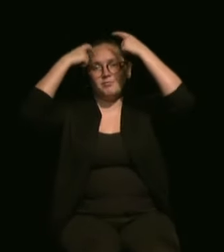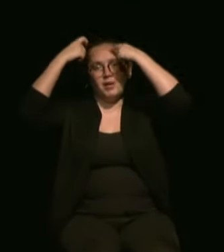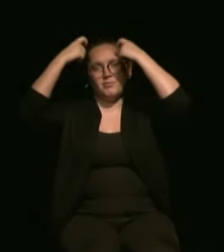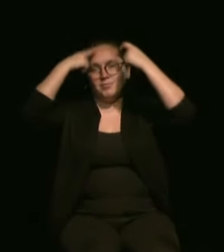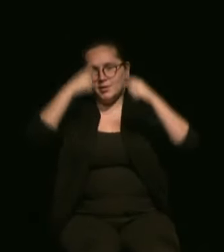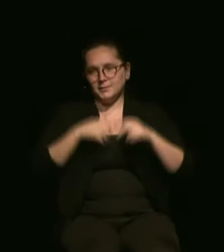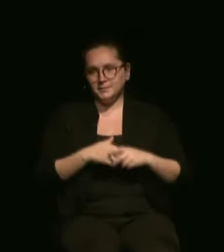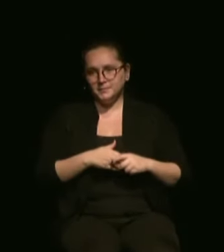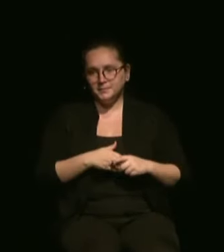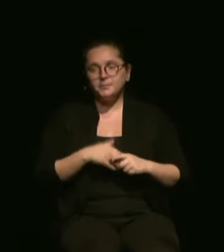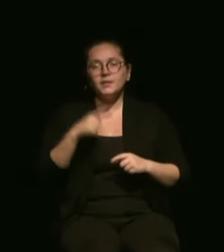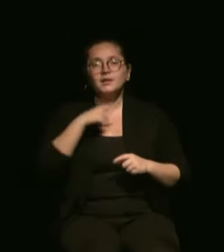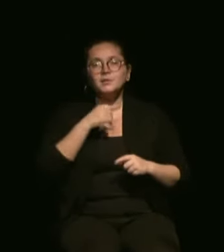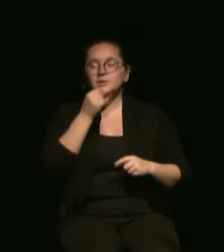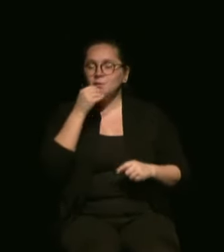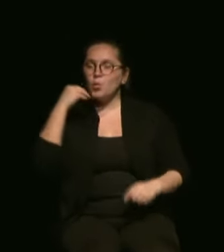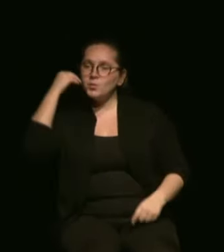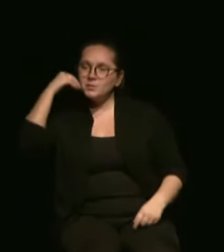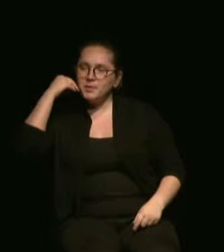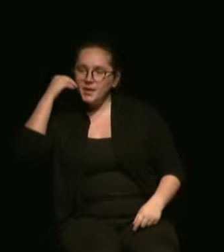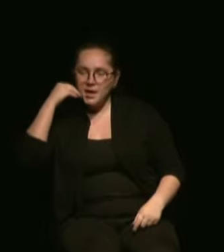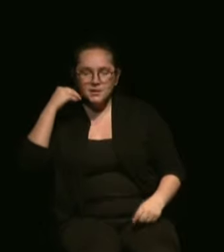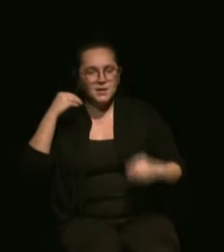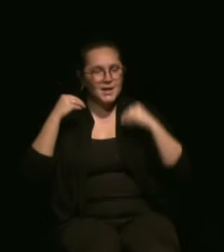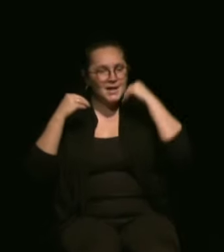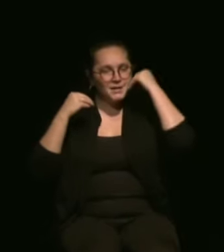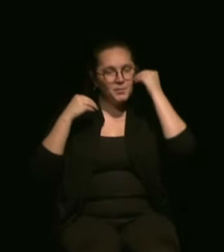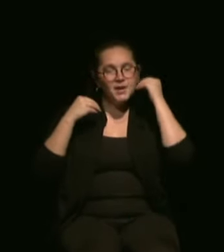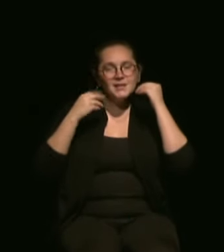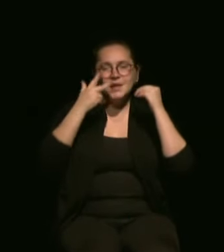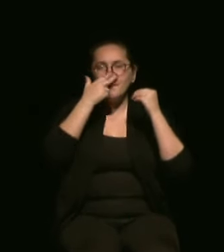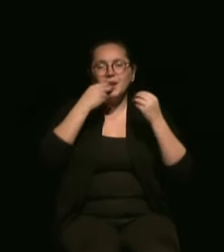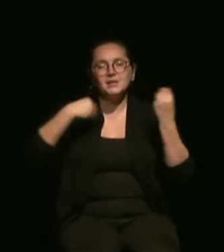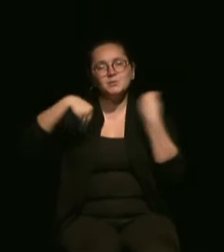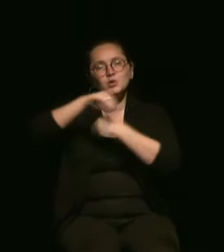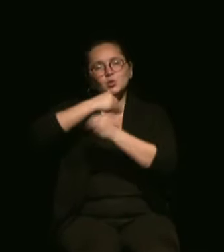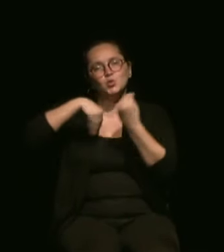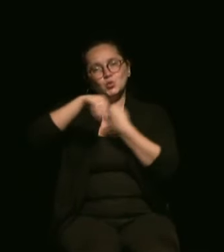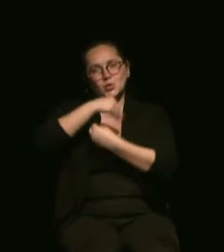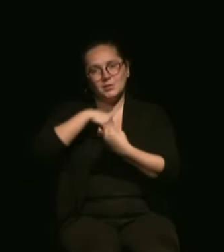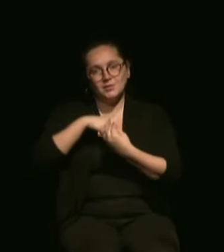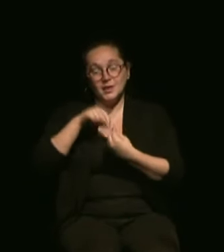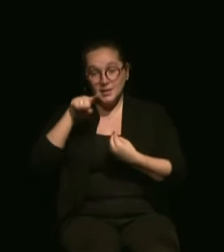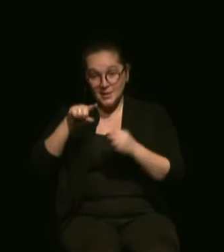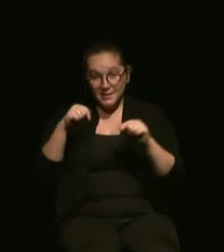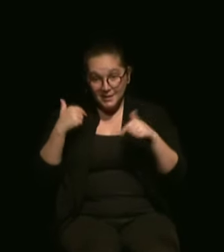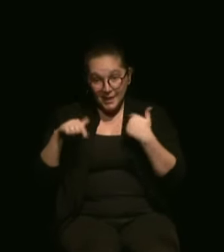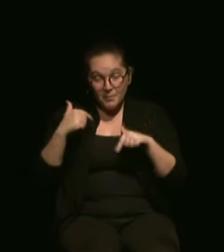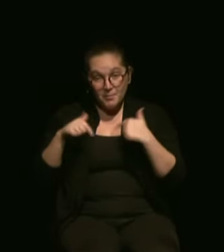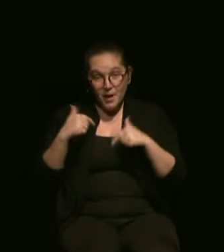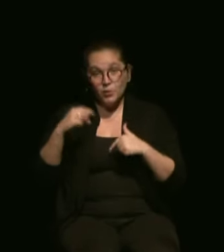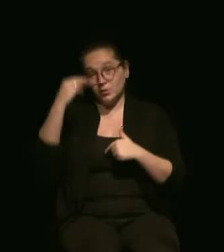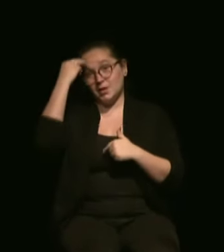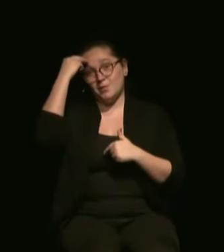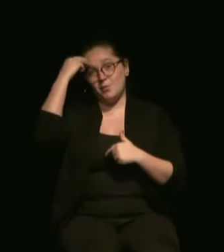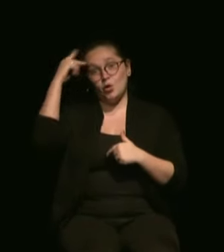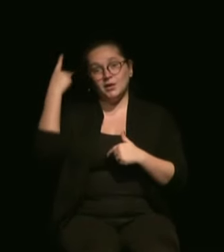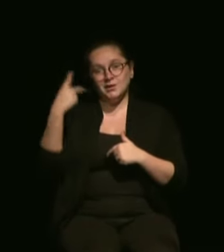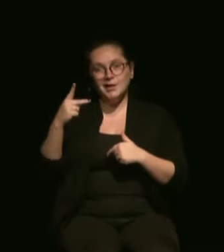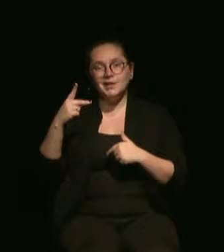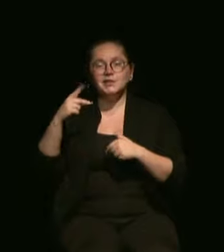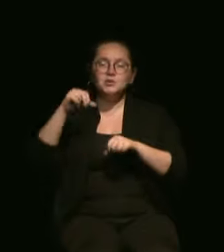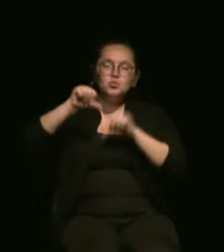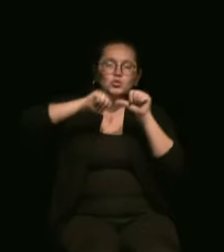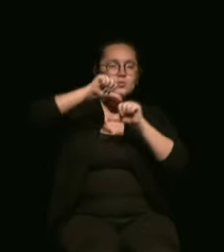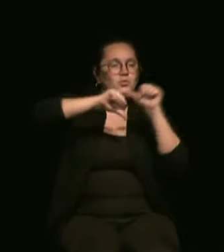deslocaram elementos de uma experiência e transferiram para essa. Esse trabalho de invenção da memória é aquilo que interessa ao